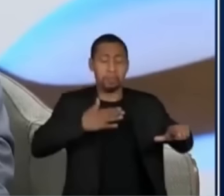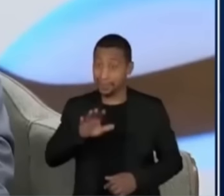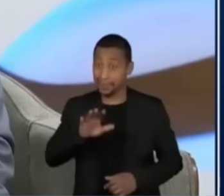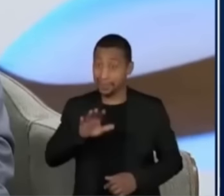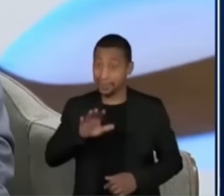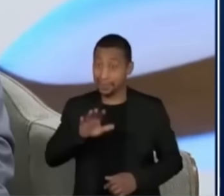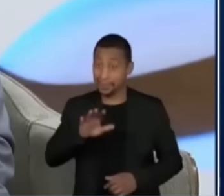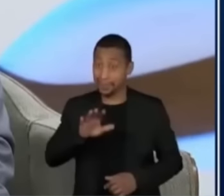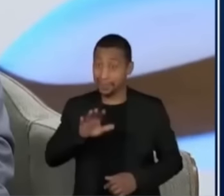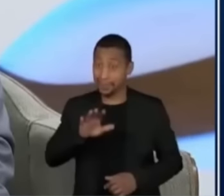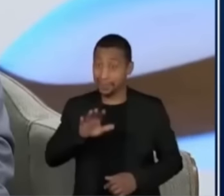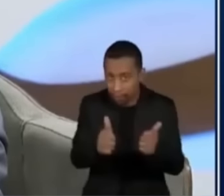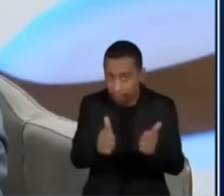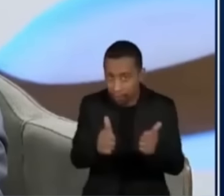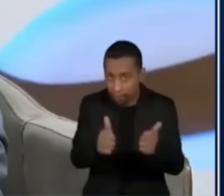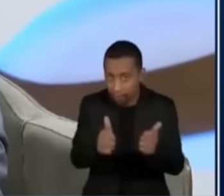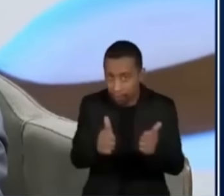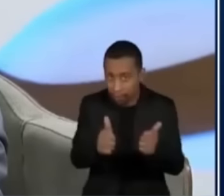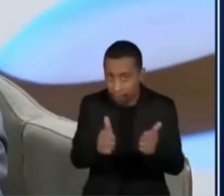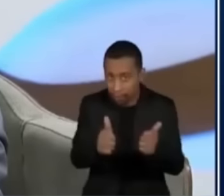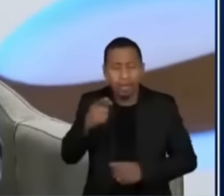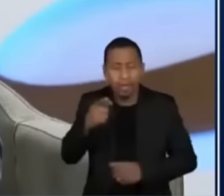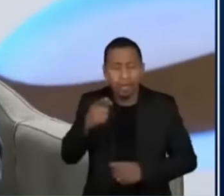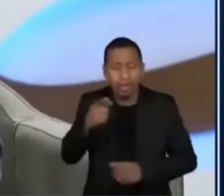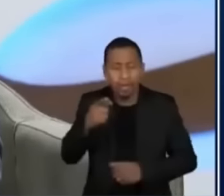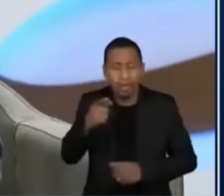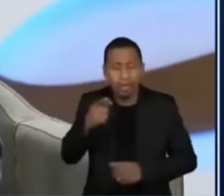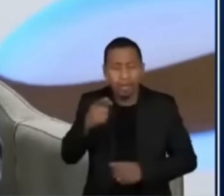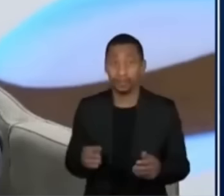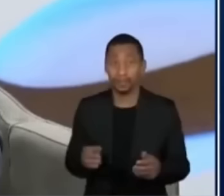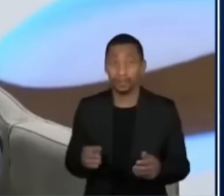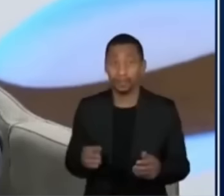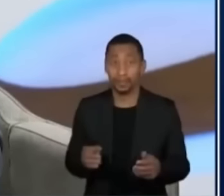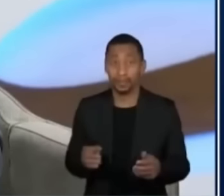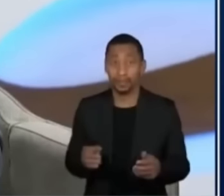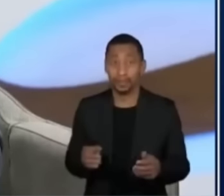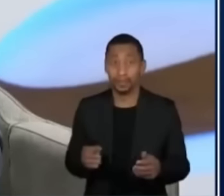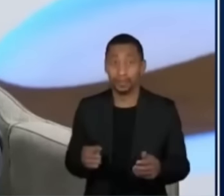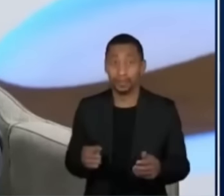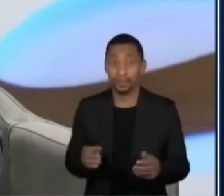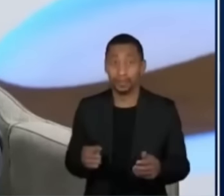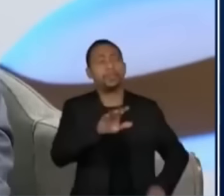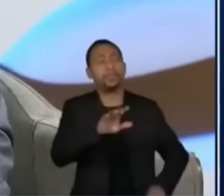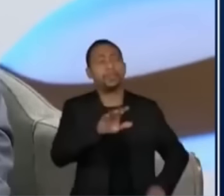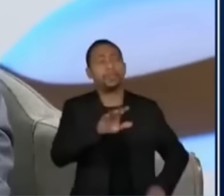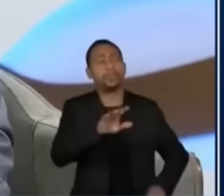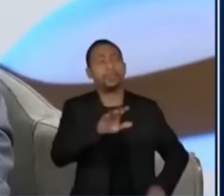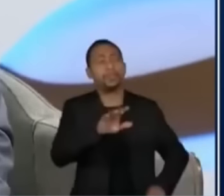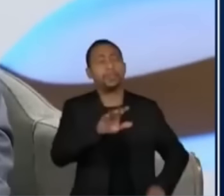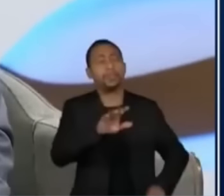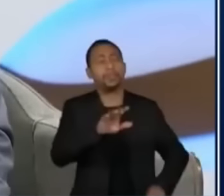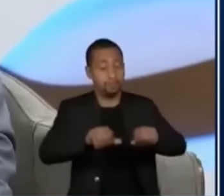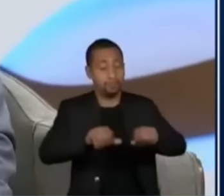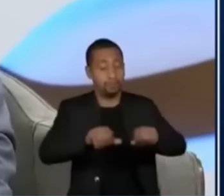dizer que quando Lula trabalhava como operário na fábrica, ele não ocupava, por assim dizer, o chão da fábrica. A época em que Lula se formou